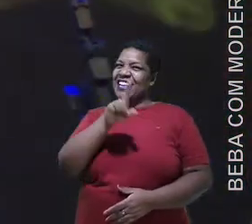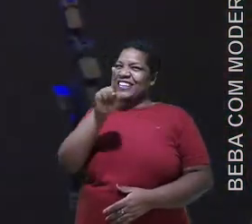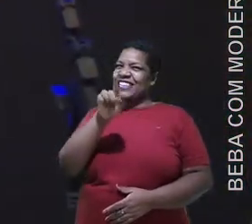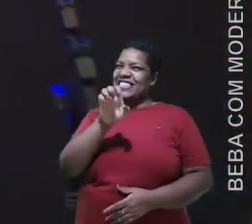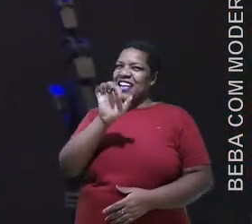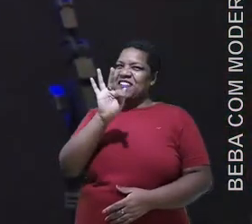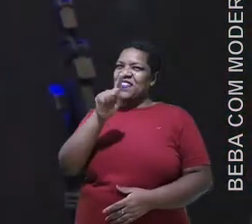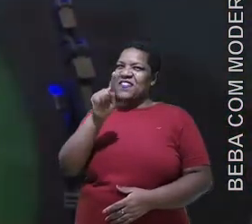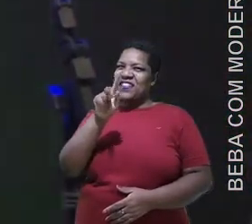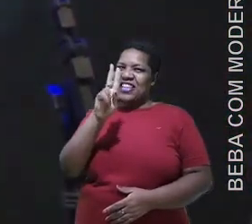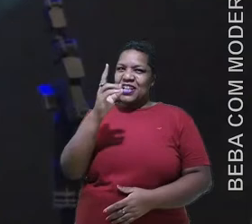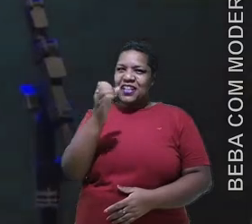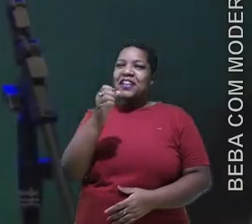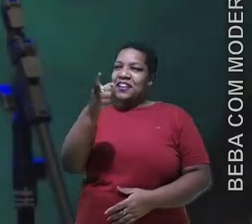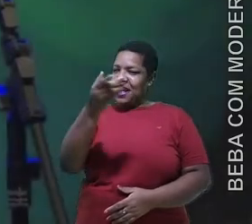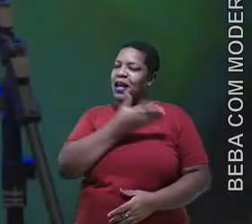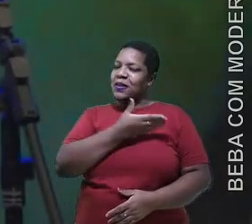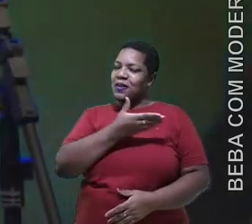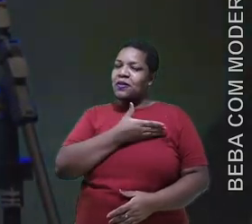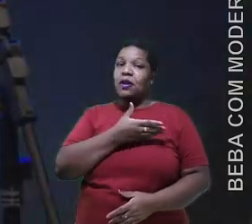a fora da minha vida já fiz